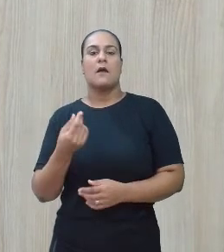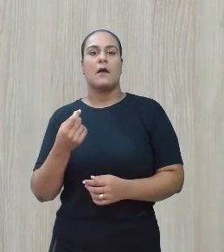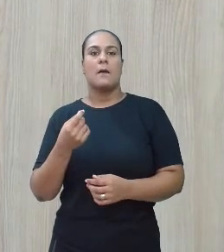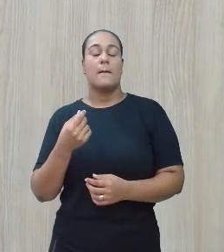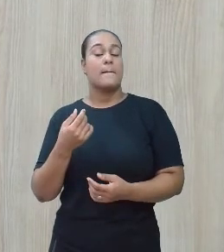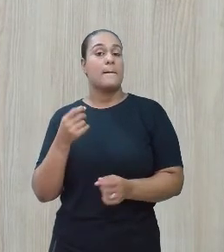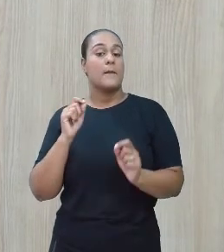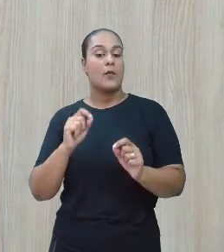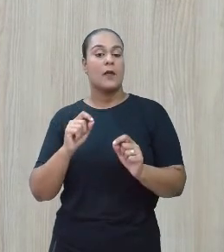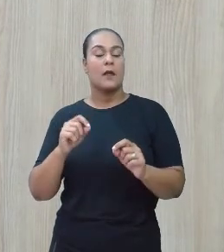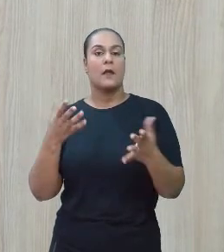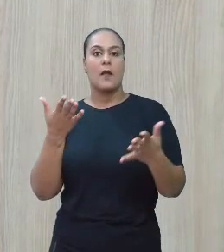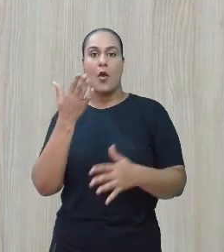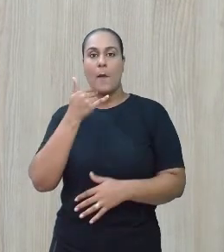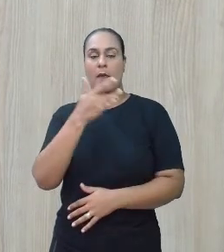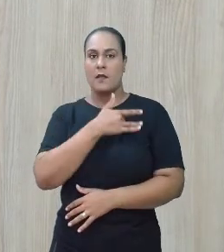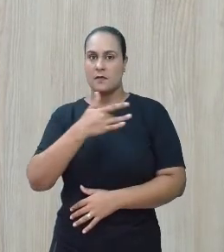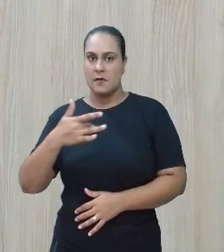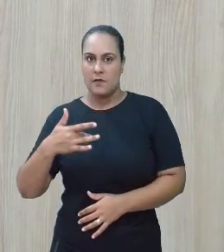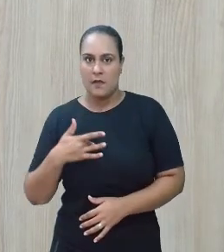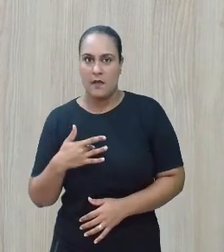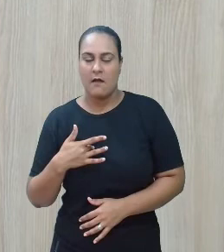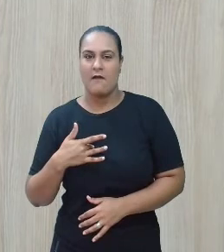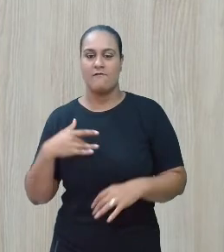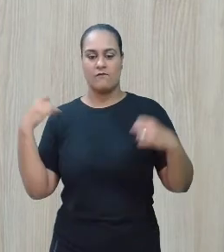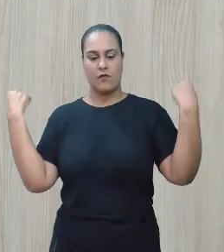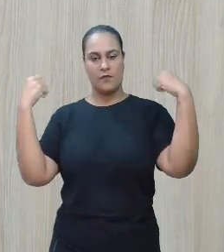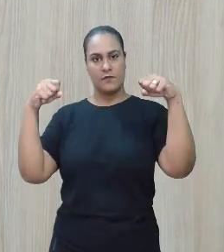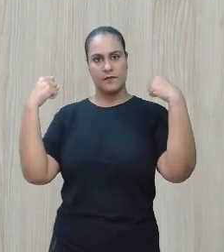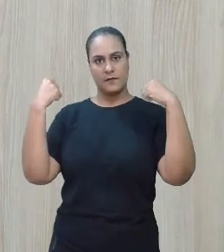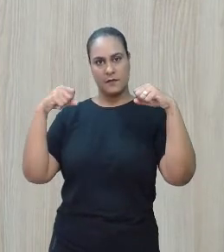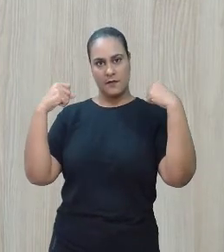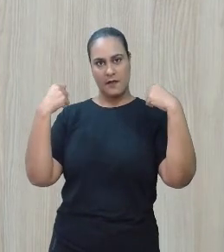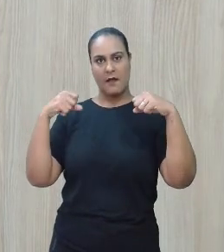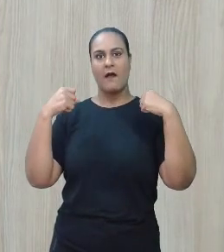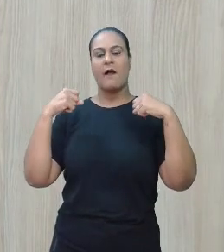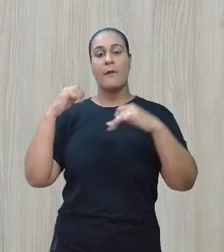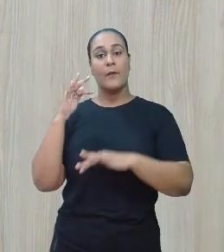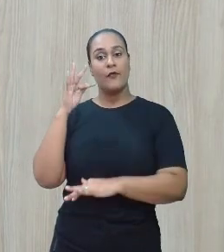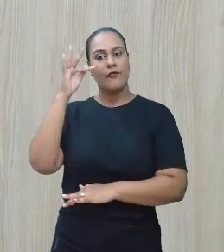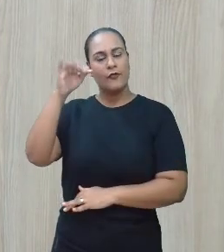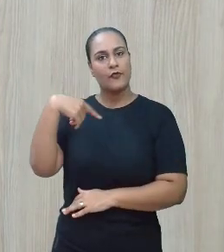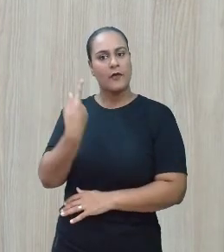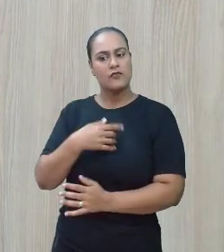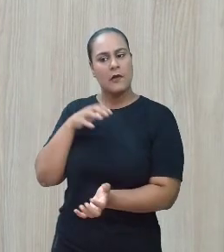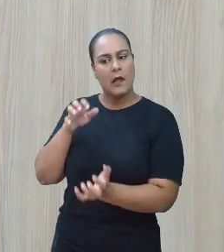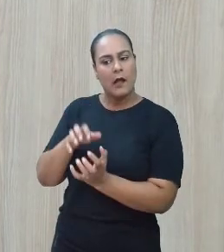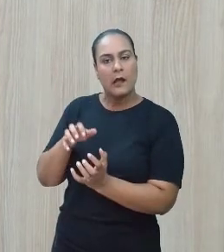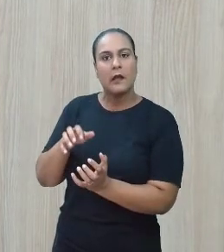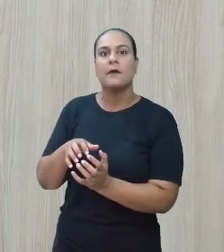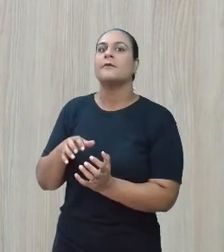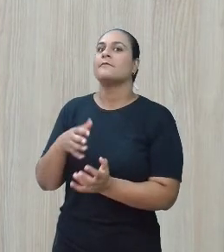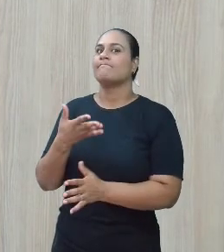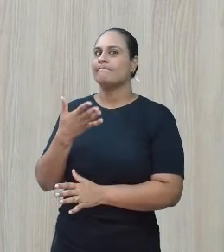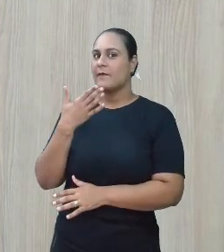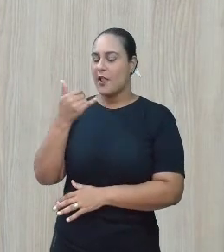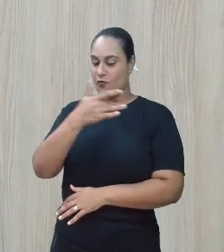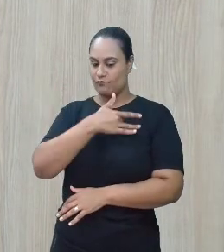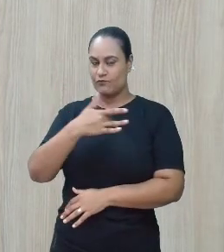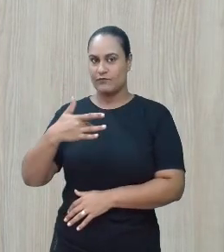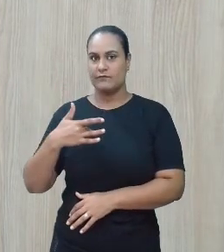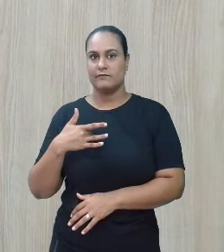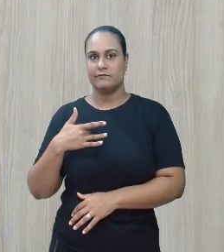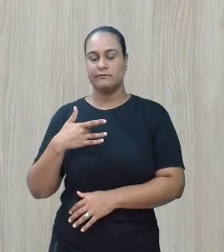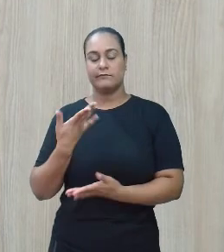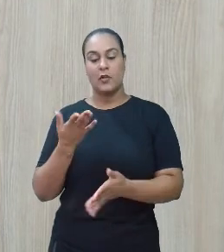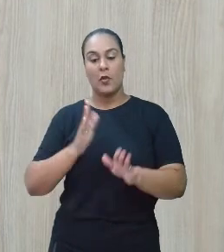porque hoje somos novos, mas para ter uma velhice mais saudável, podemos já cuidar do nosso corpo. É como eu disse, a prevenção é muito importante, não